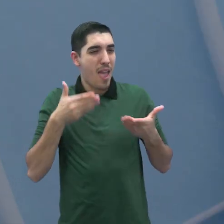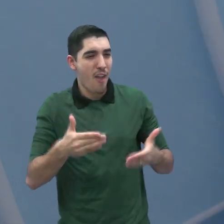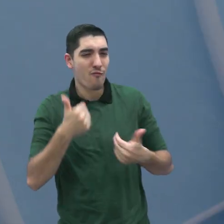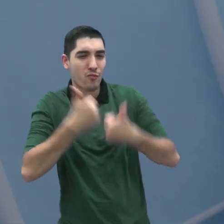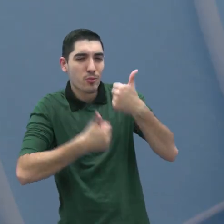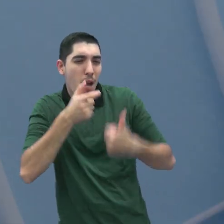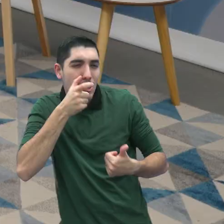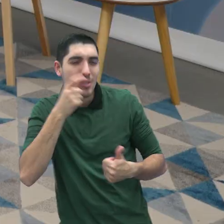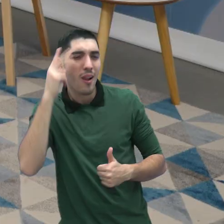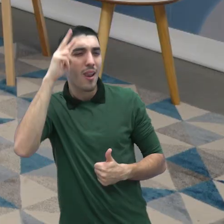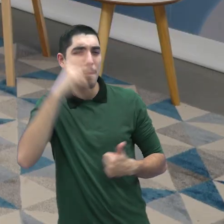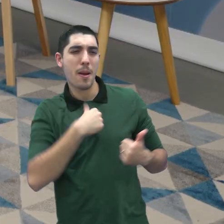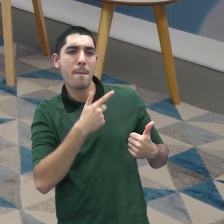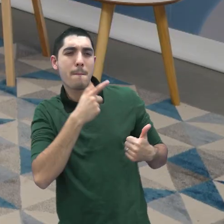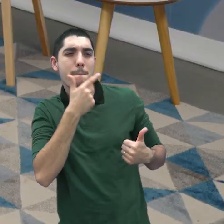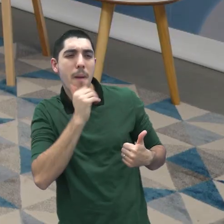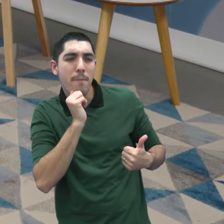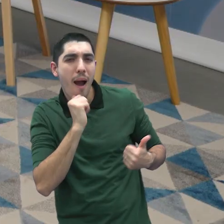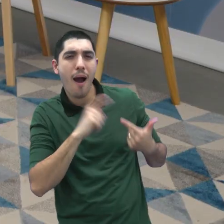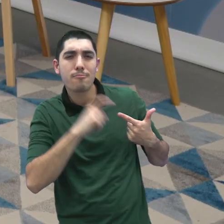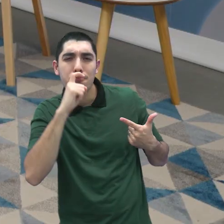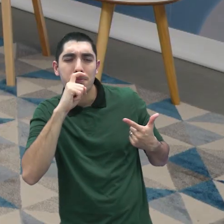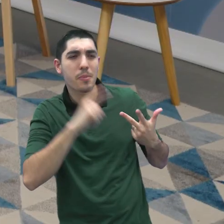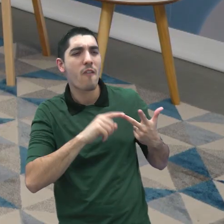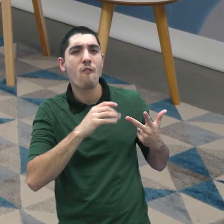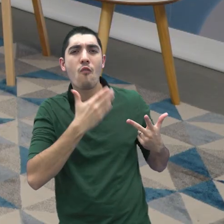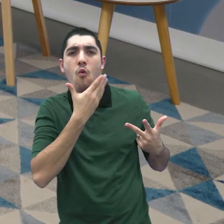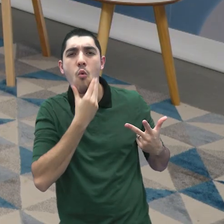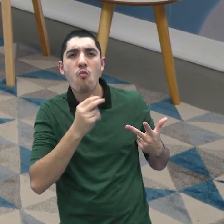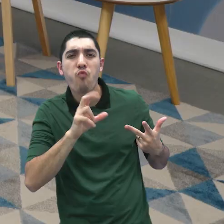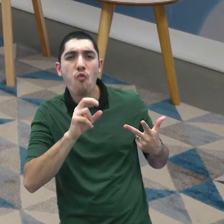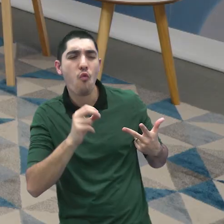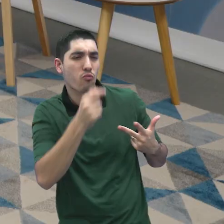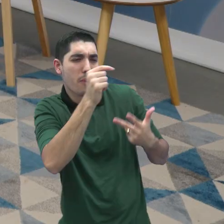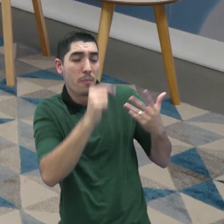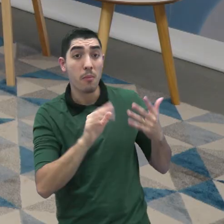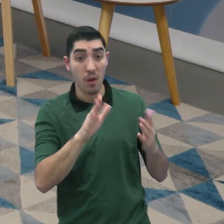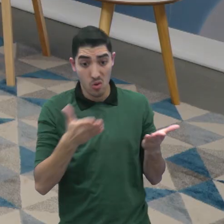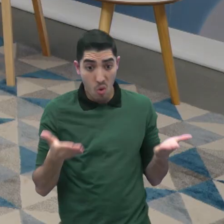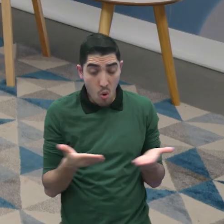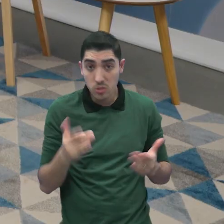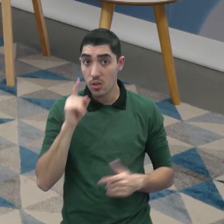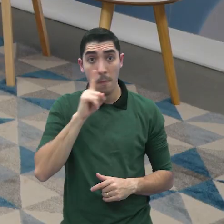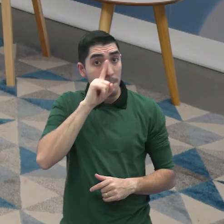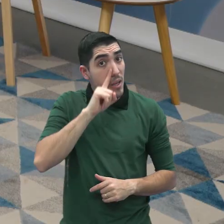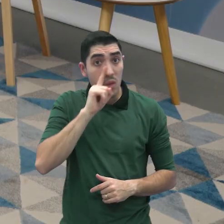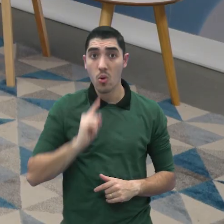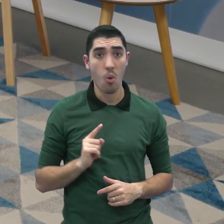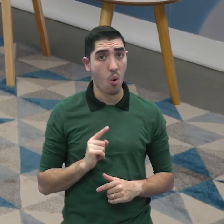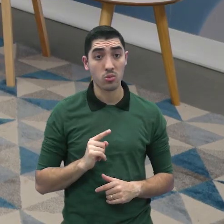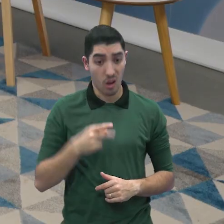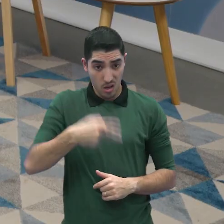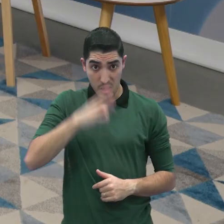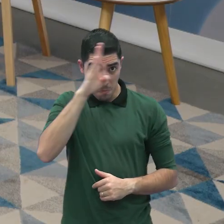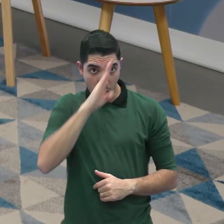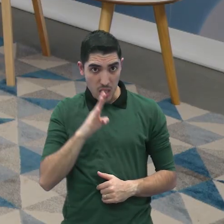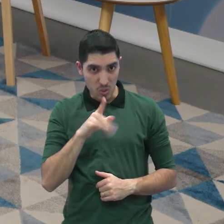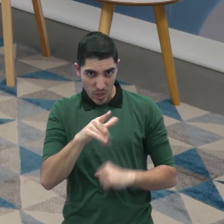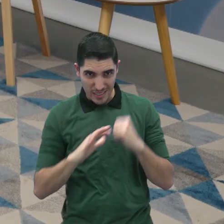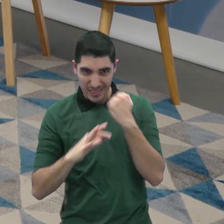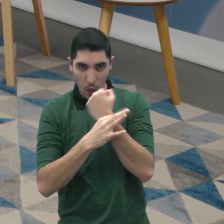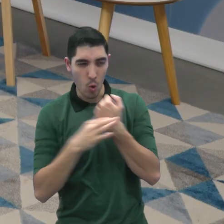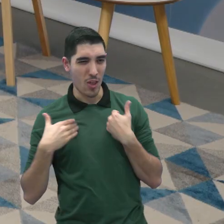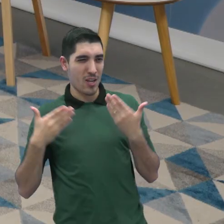tem esse lado afetivo, mas virou perigoso, né? Hoje, ir aos estádios no Brasil não é um programa seguro para você levar